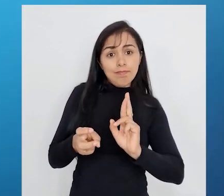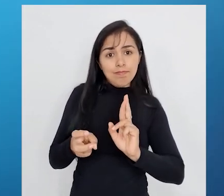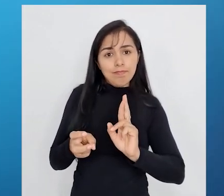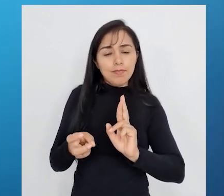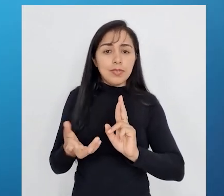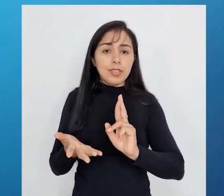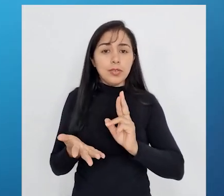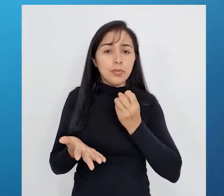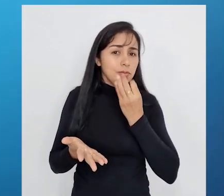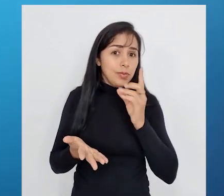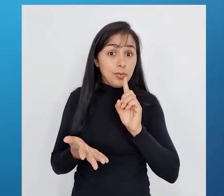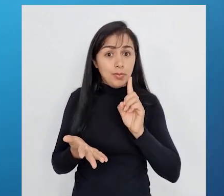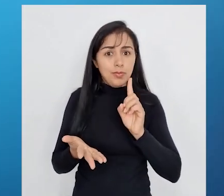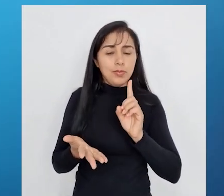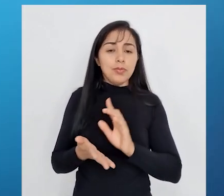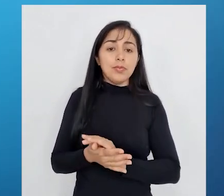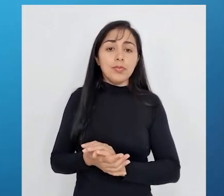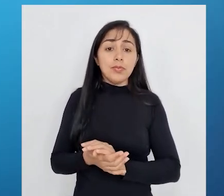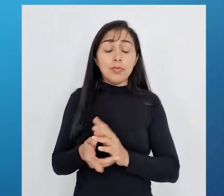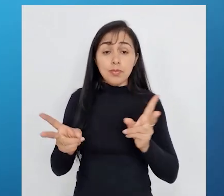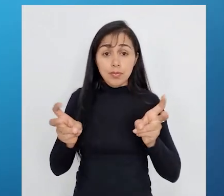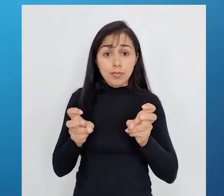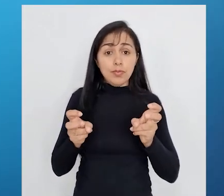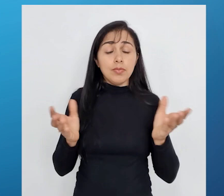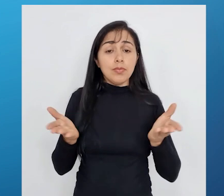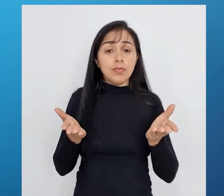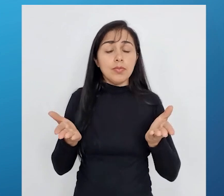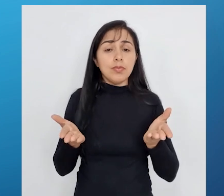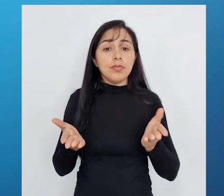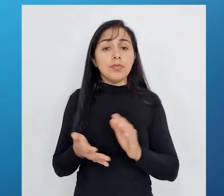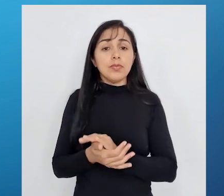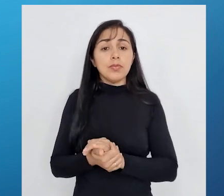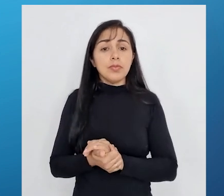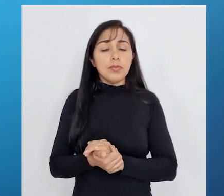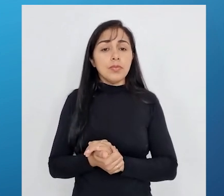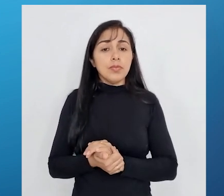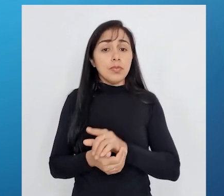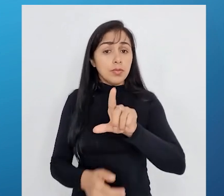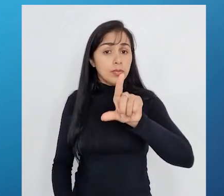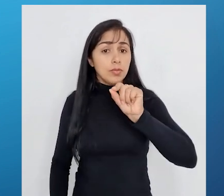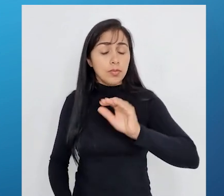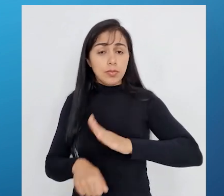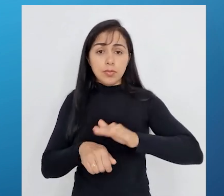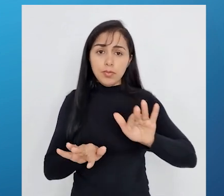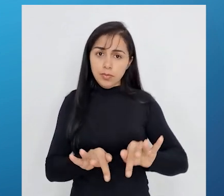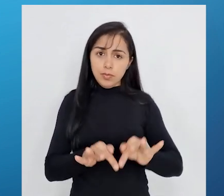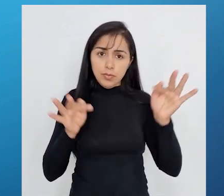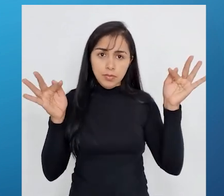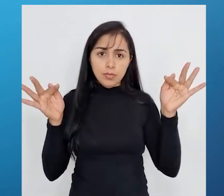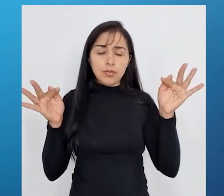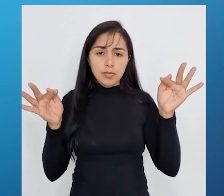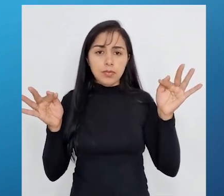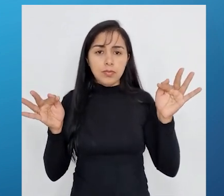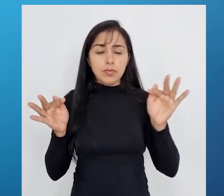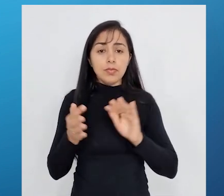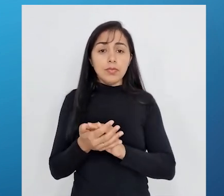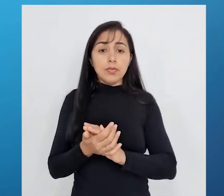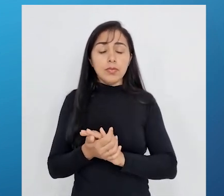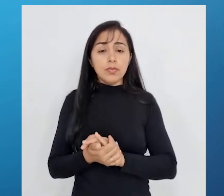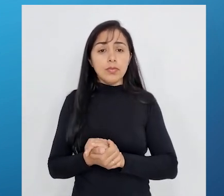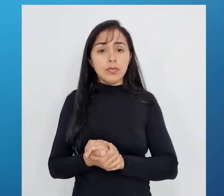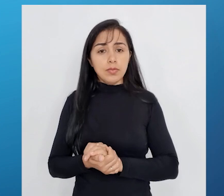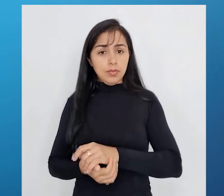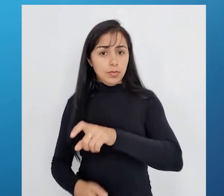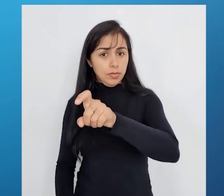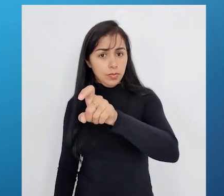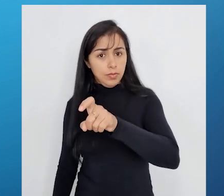só, vamos conferir todas as soluções para ver o que vai acontecer. Primeiro pela mais simples, tá? Que a mais simples seria aqui quando o x ele